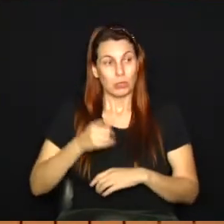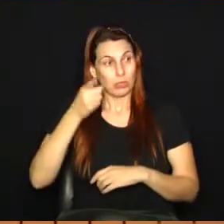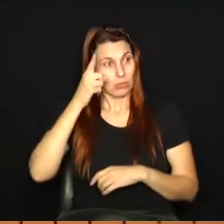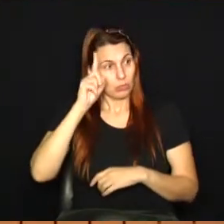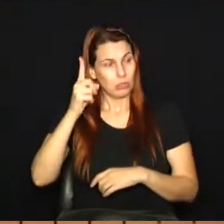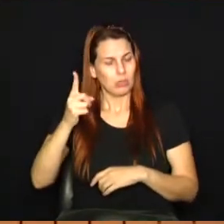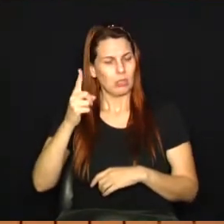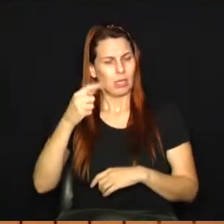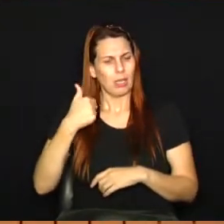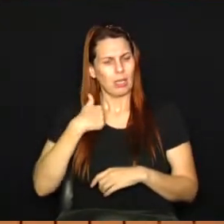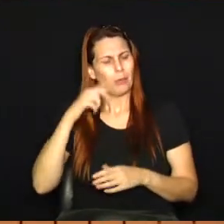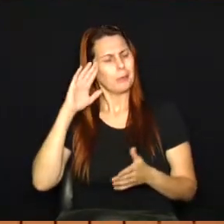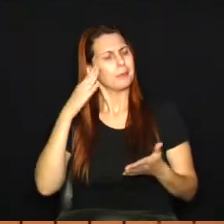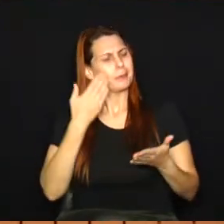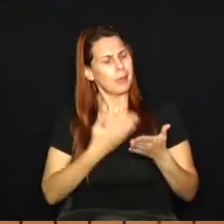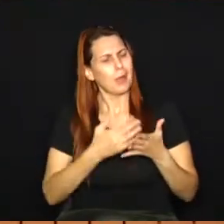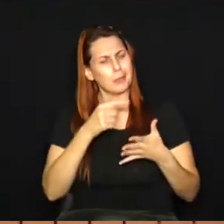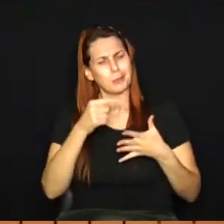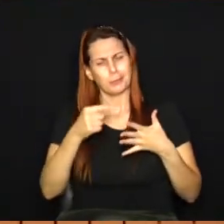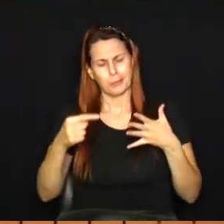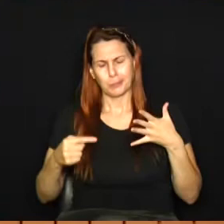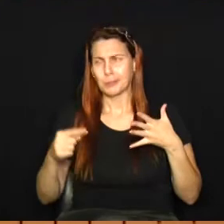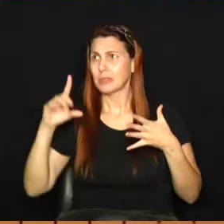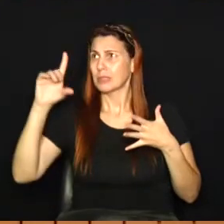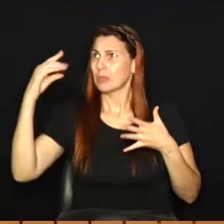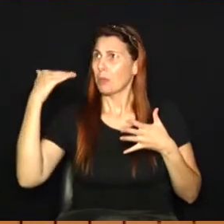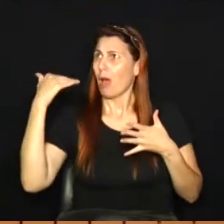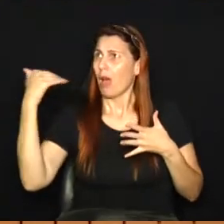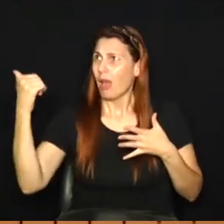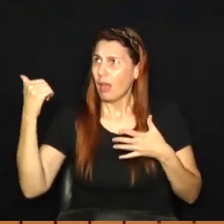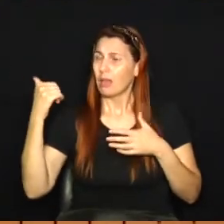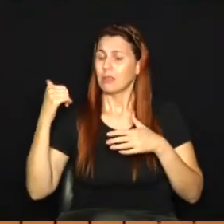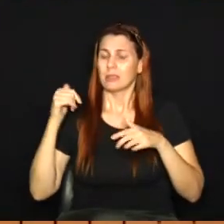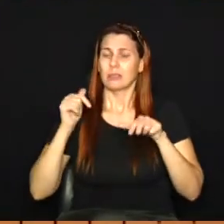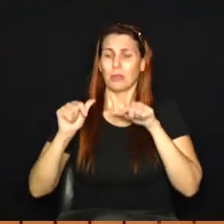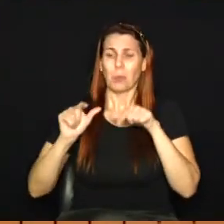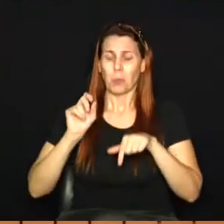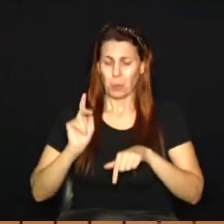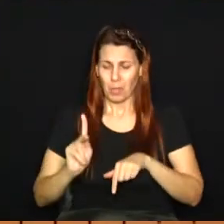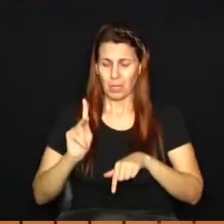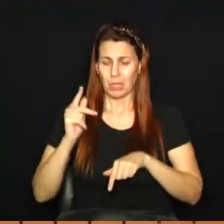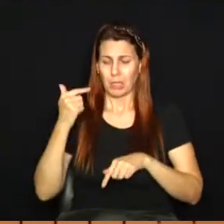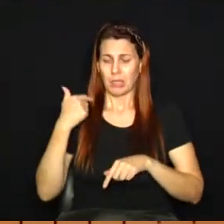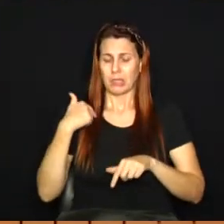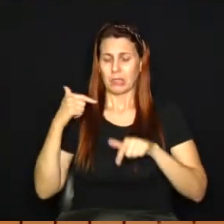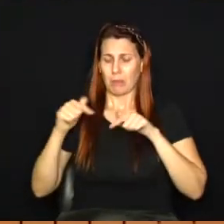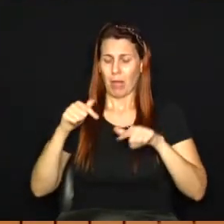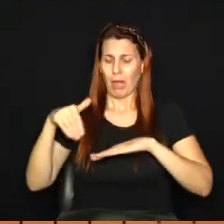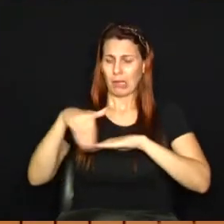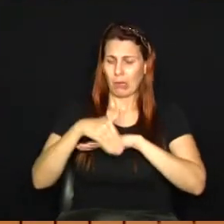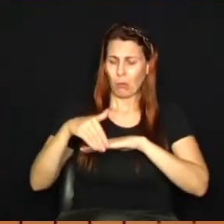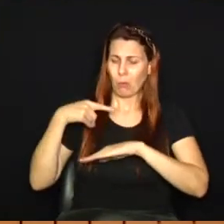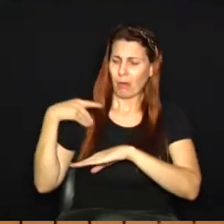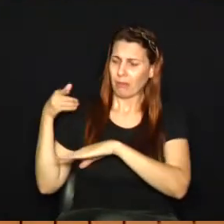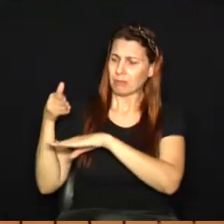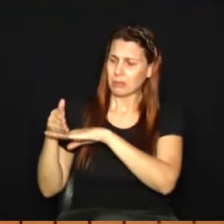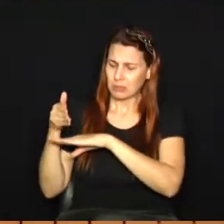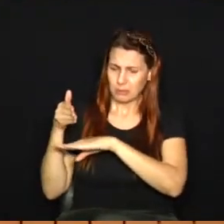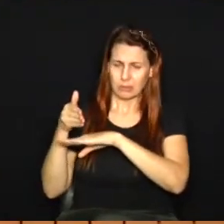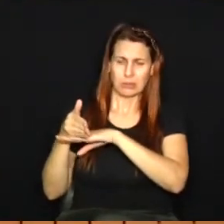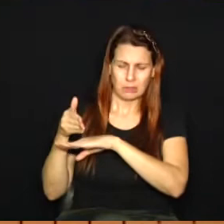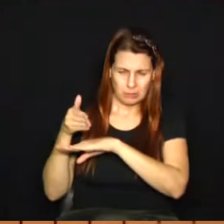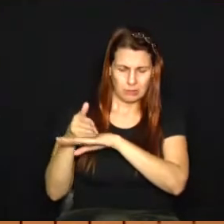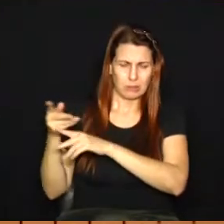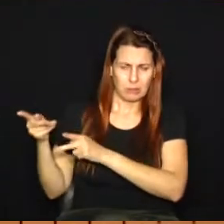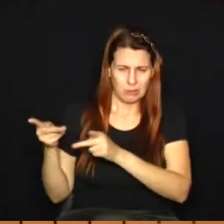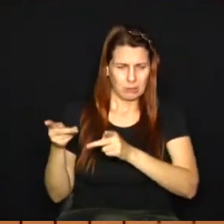as minhas convicções do chamado, da vocação, do trabalho, saía pelas ruas, ia visitar as pessoas